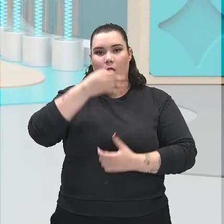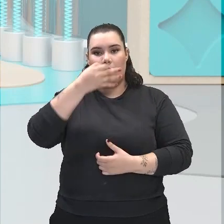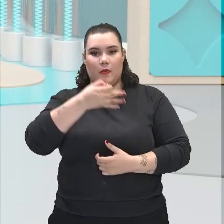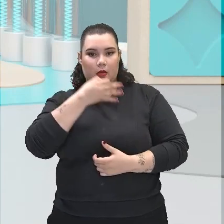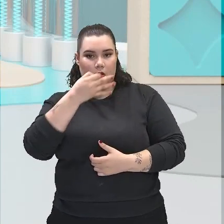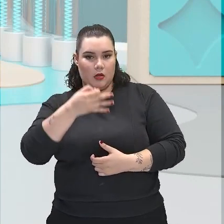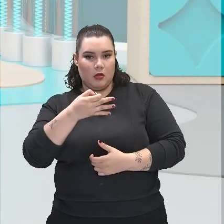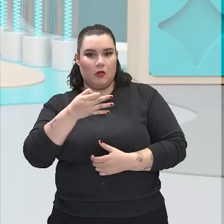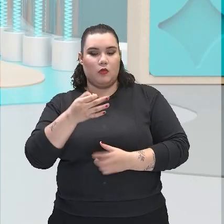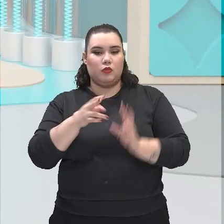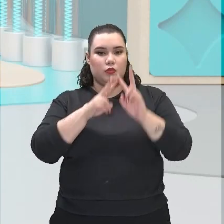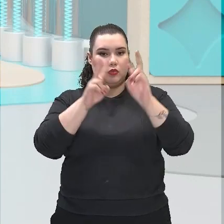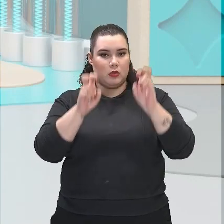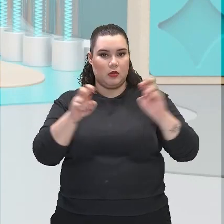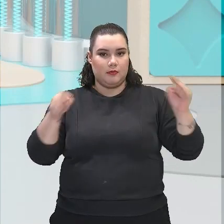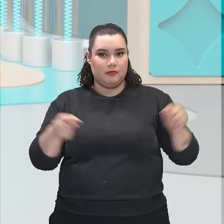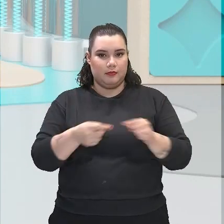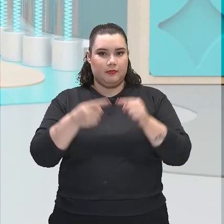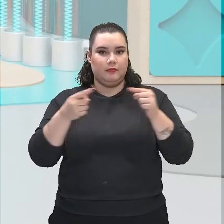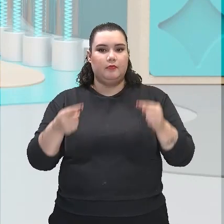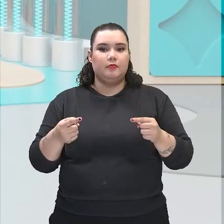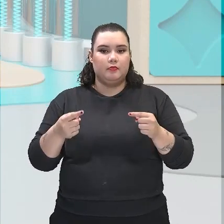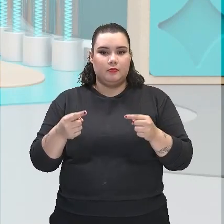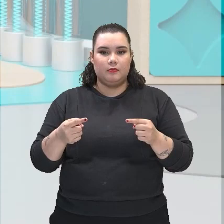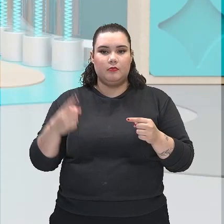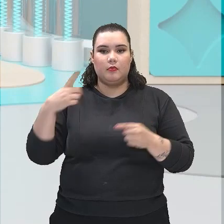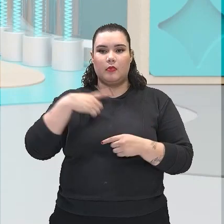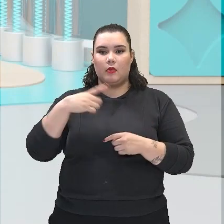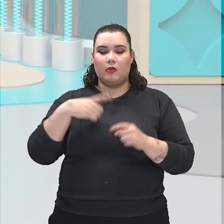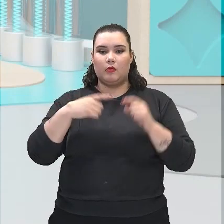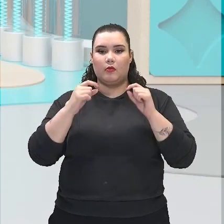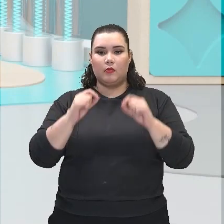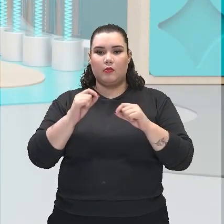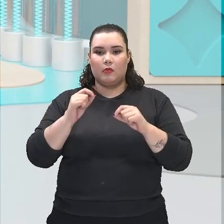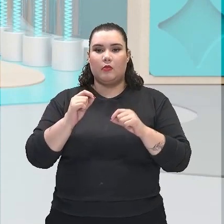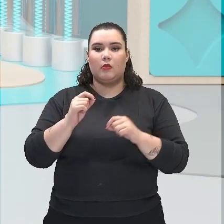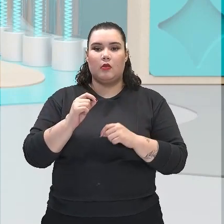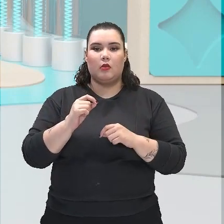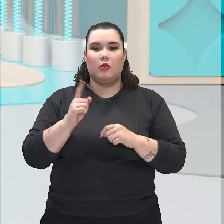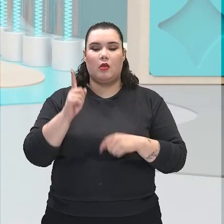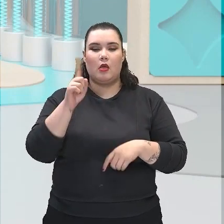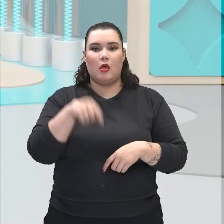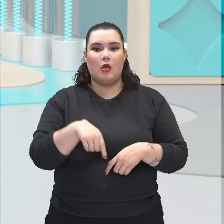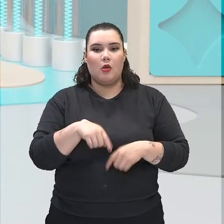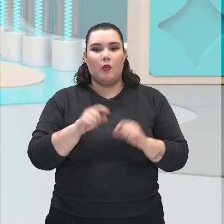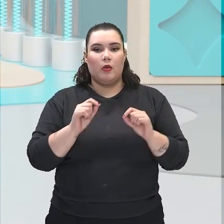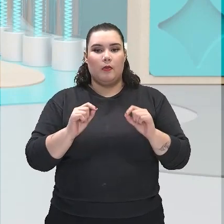dela em relação ao tema. Percebe que ela se posicionou de forma